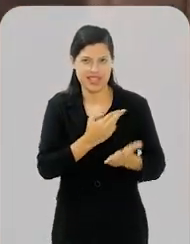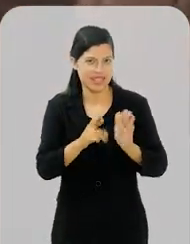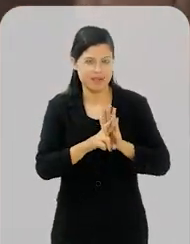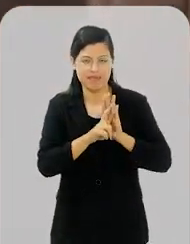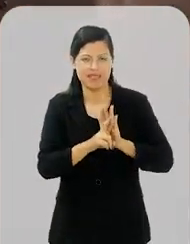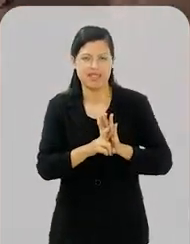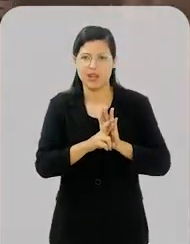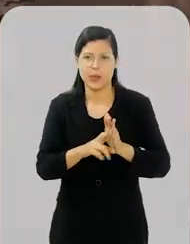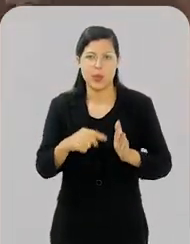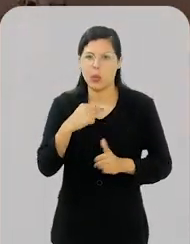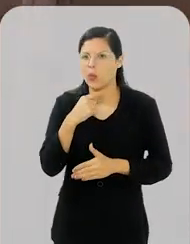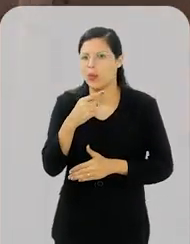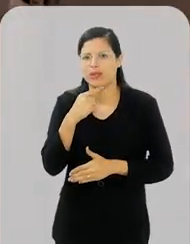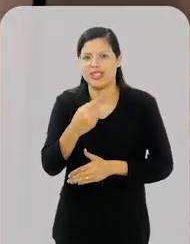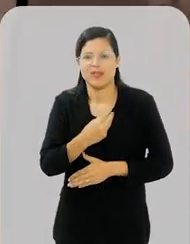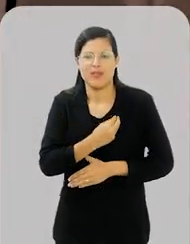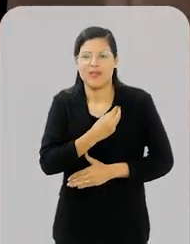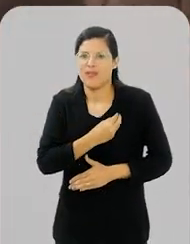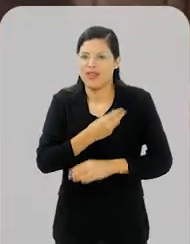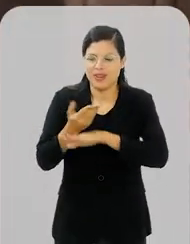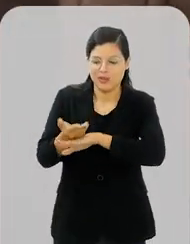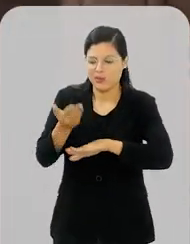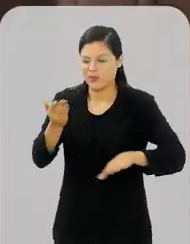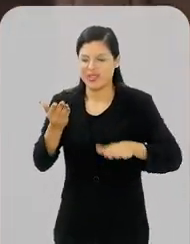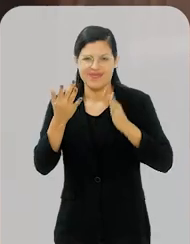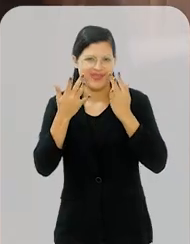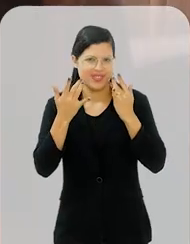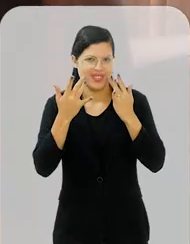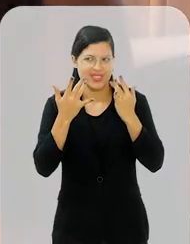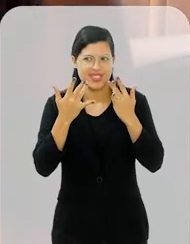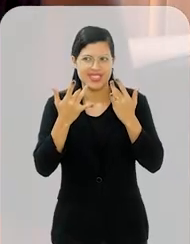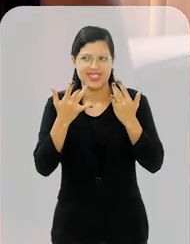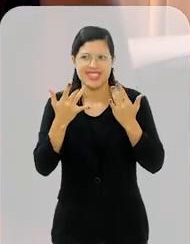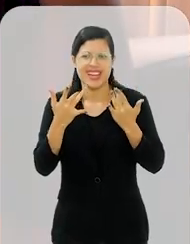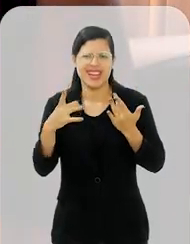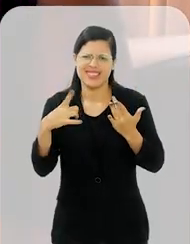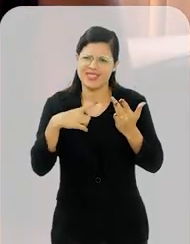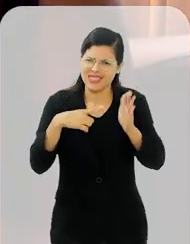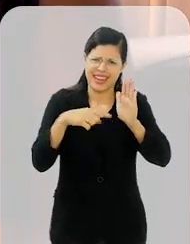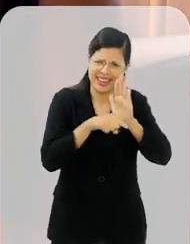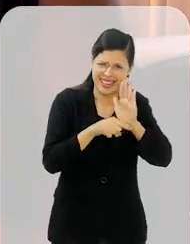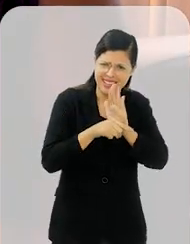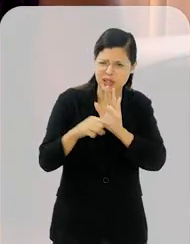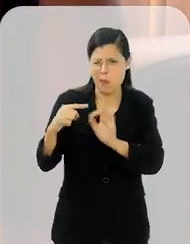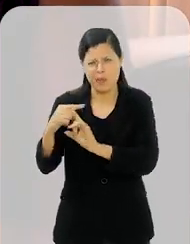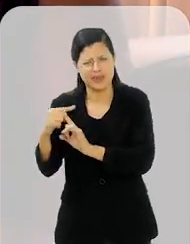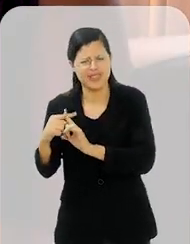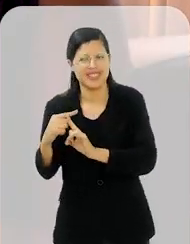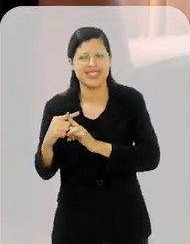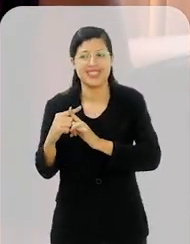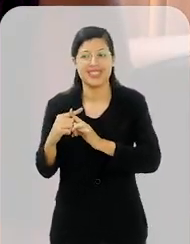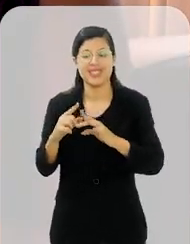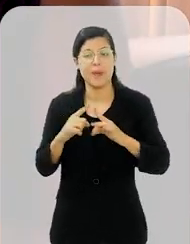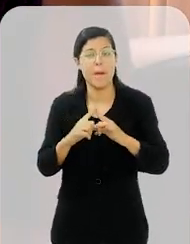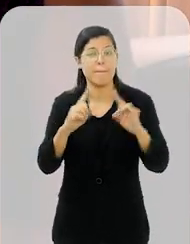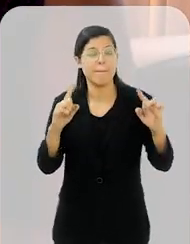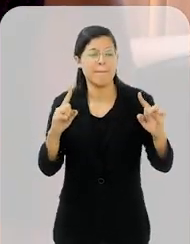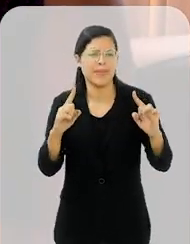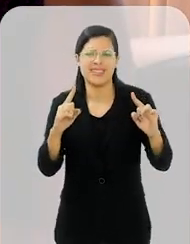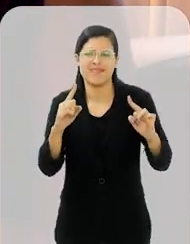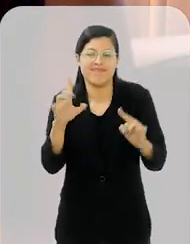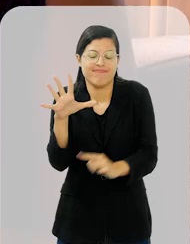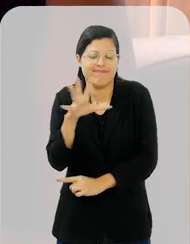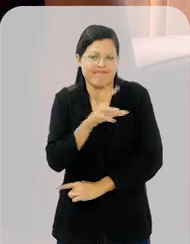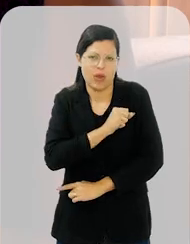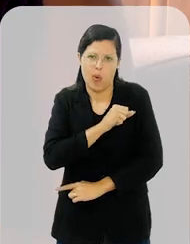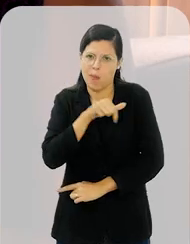gente. Eu não me vejo sem o teatro. Pode uma coisa dessa? Com todos os prós e contras, gente.